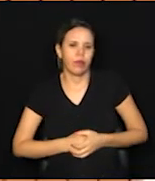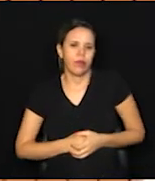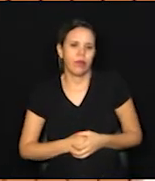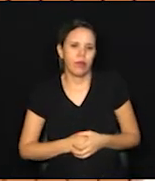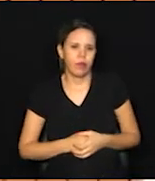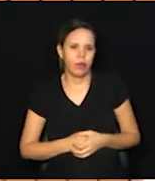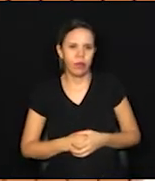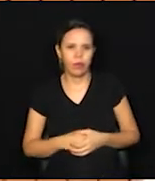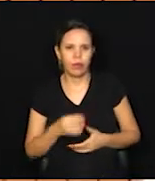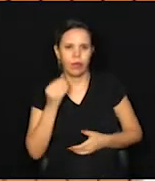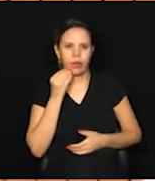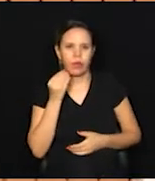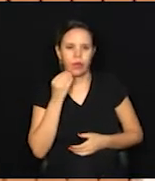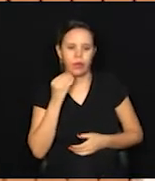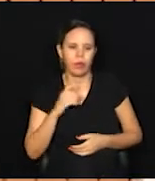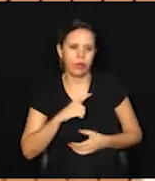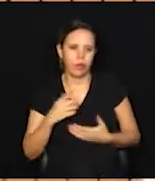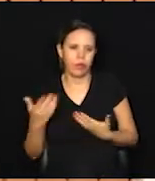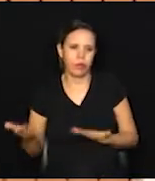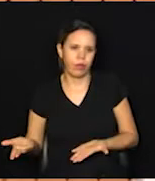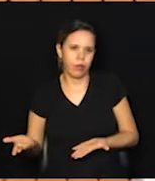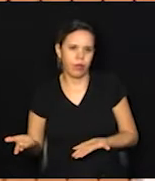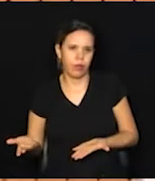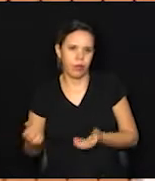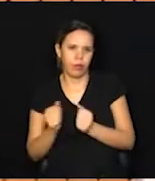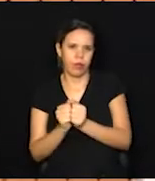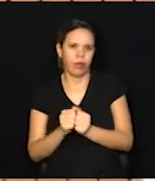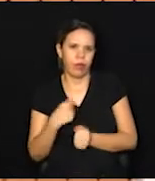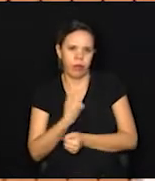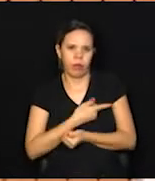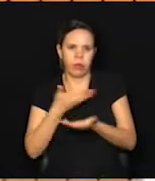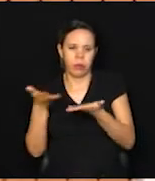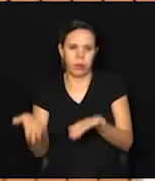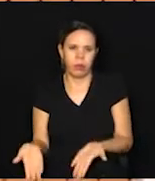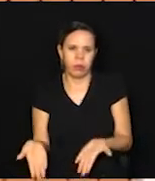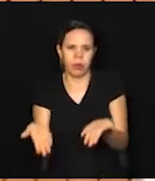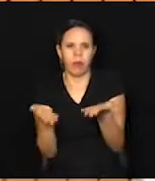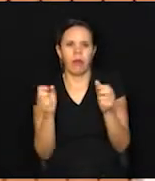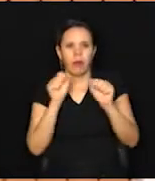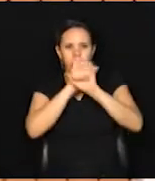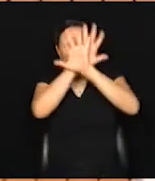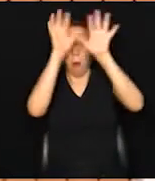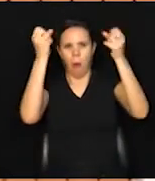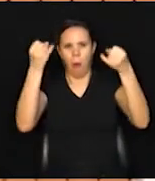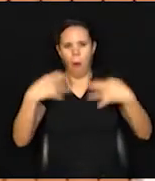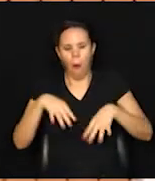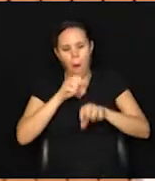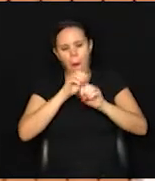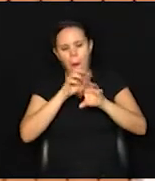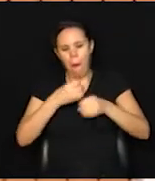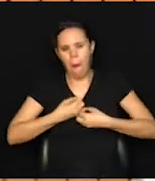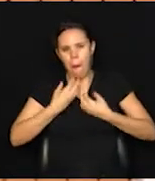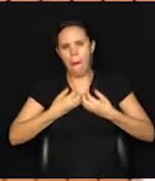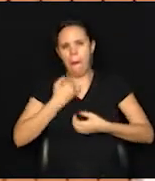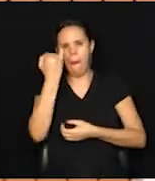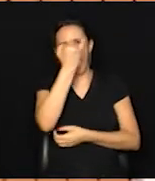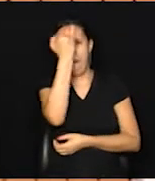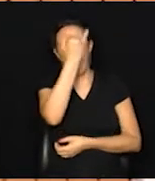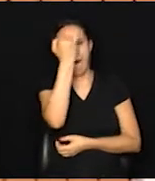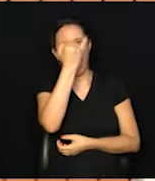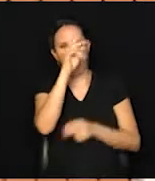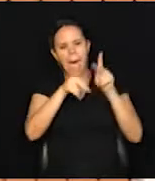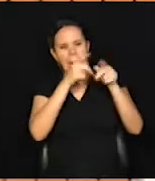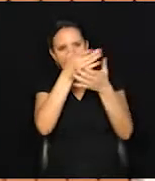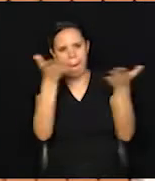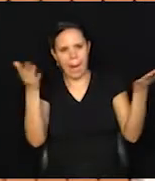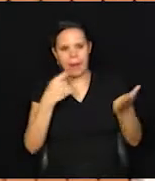a oportunidade que tenho de tê-lo aqui conosco, de prestar aí alguns esclarecimentos, algumas informações importantes para a